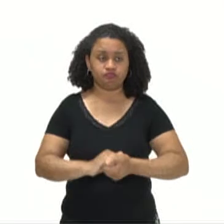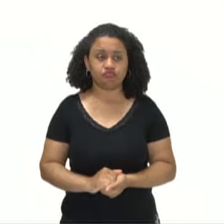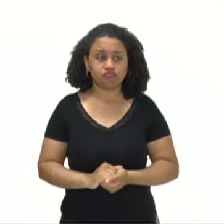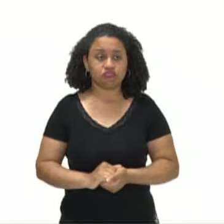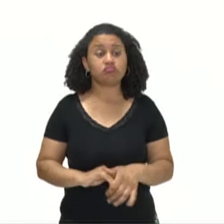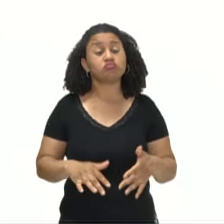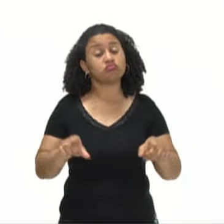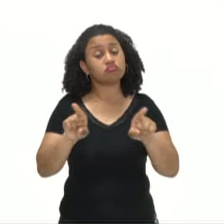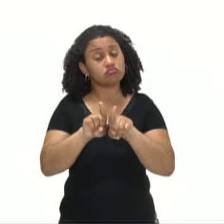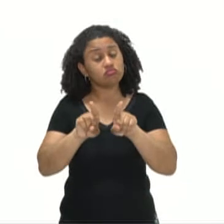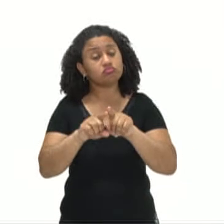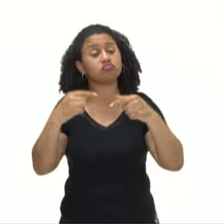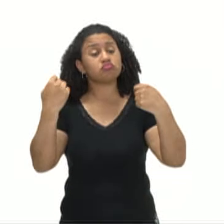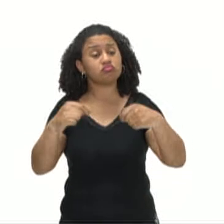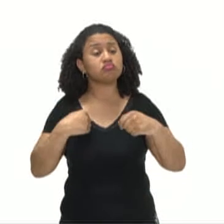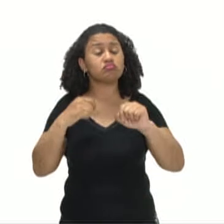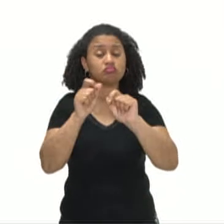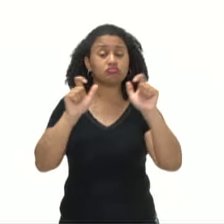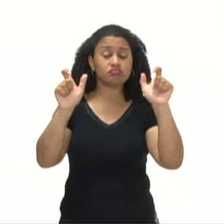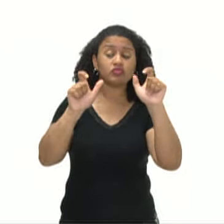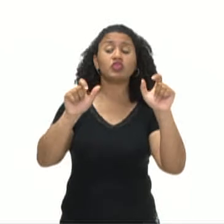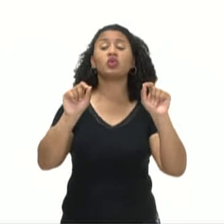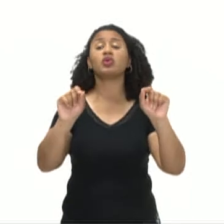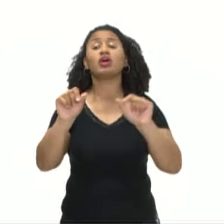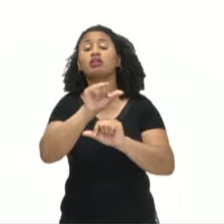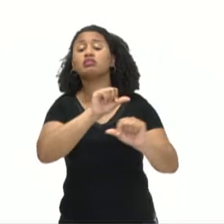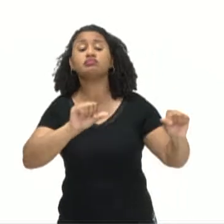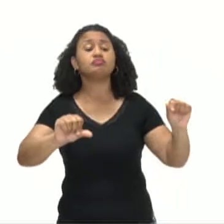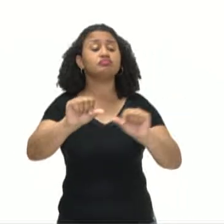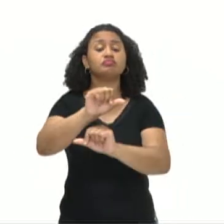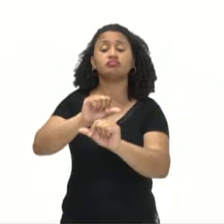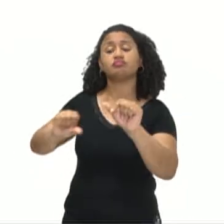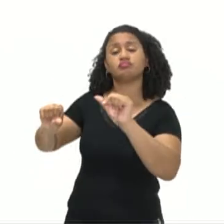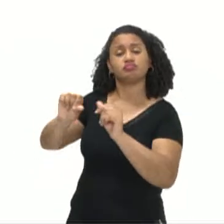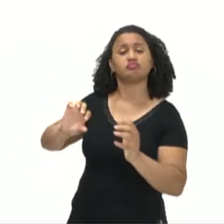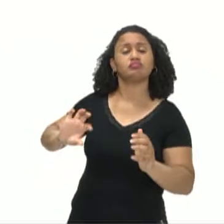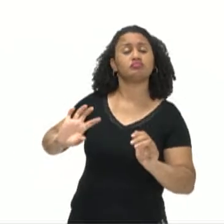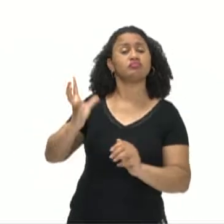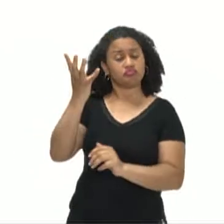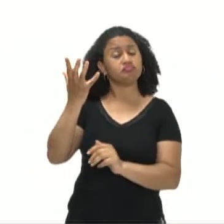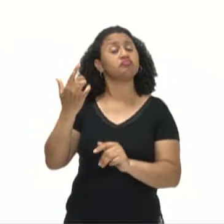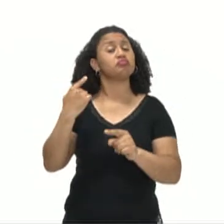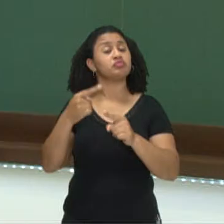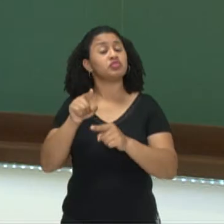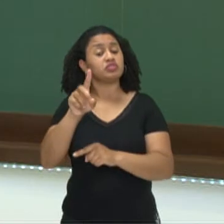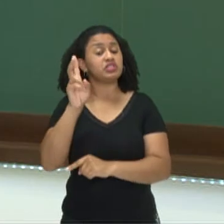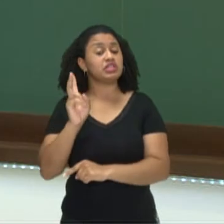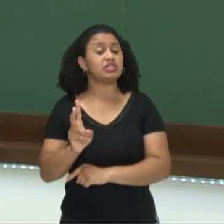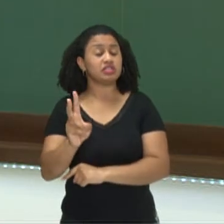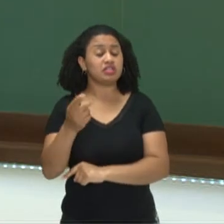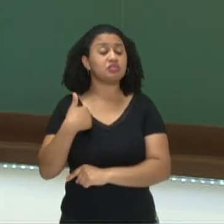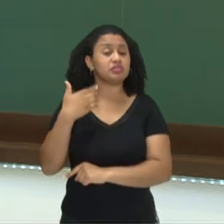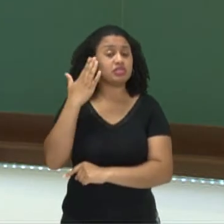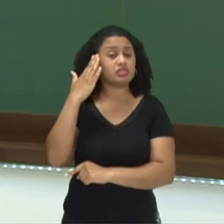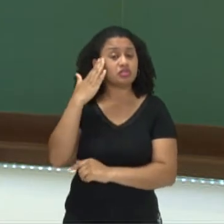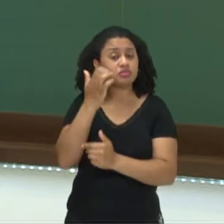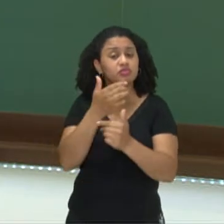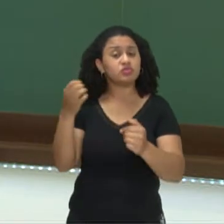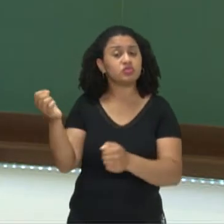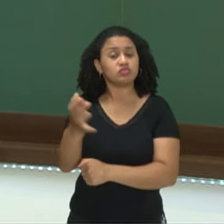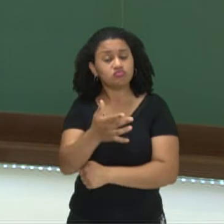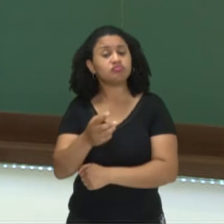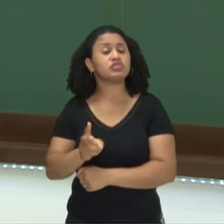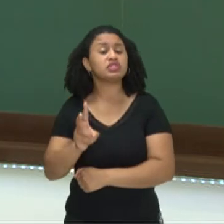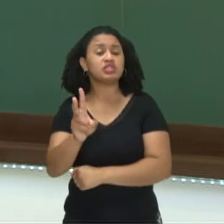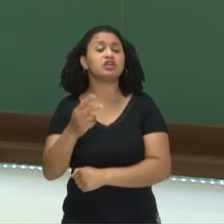É preciso estar antenado com as mudanças que vão acontecendo, para que você esteja sempre atualizado, sempre